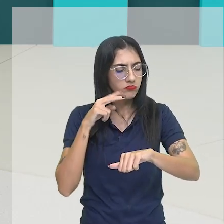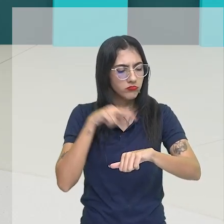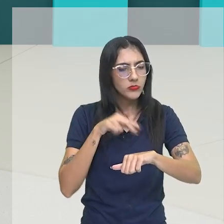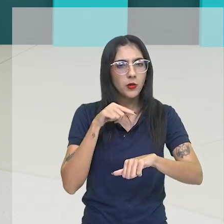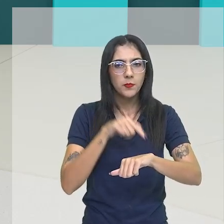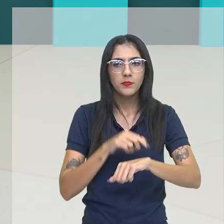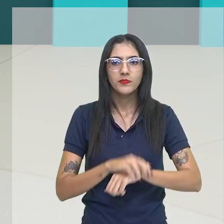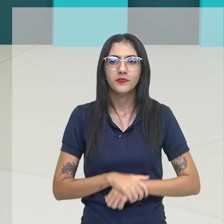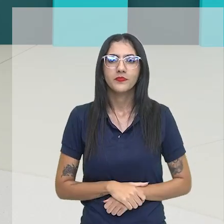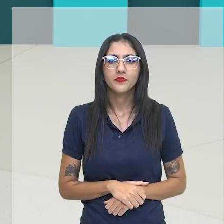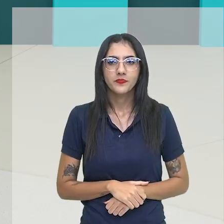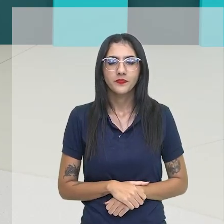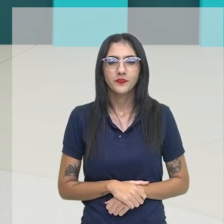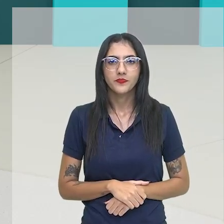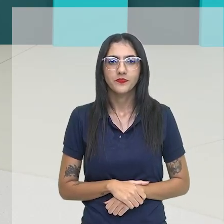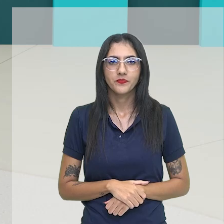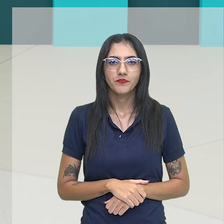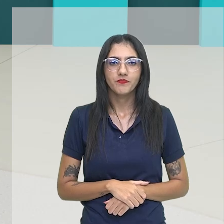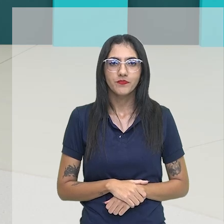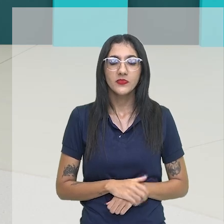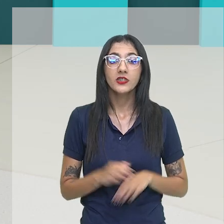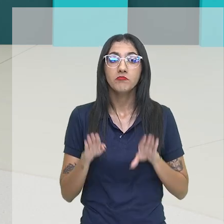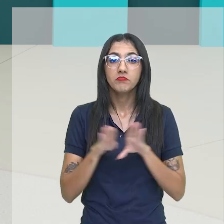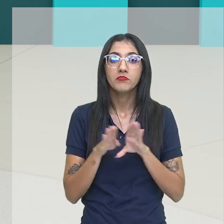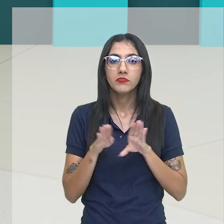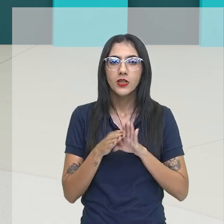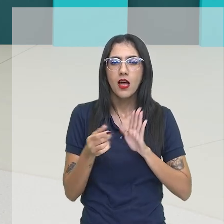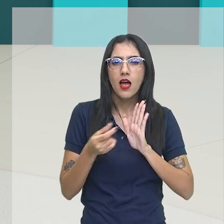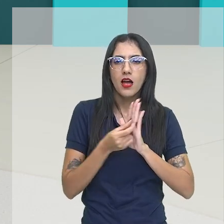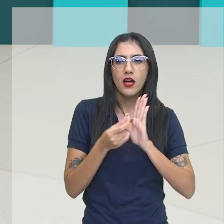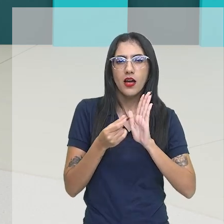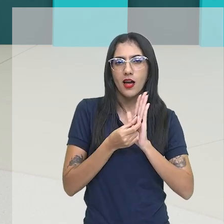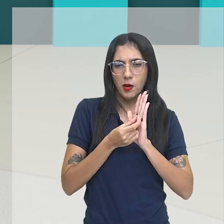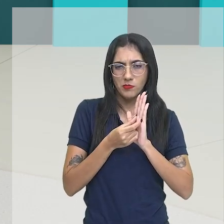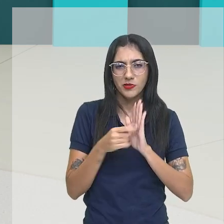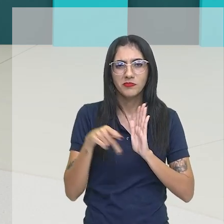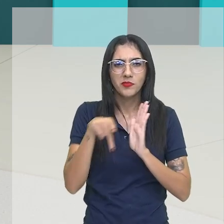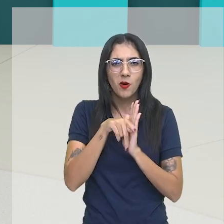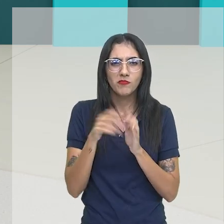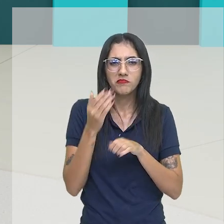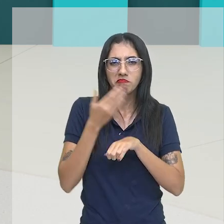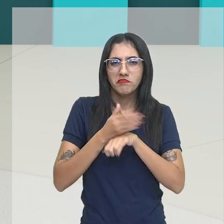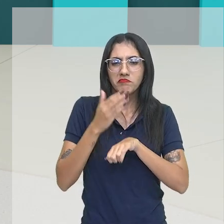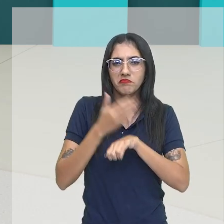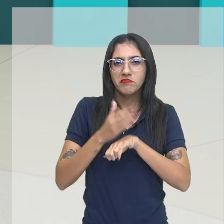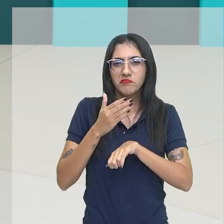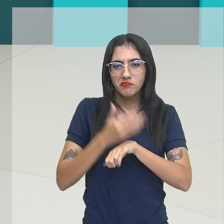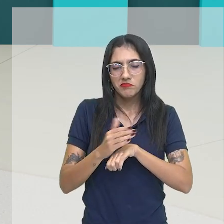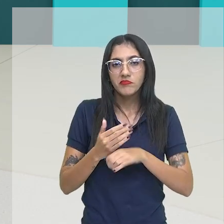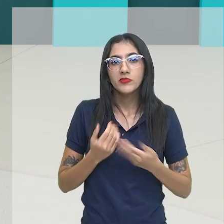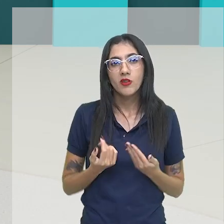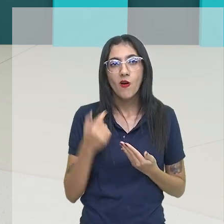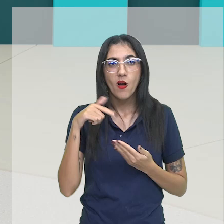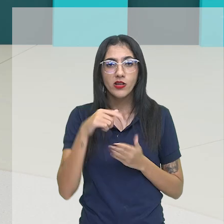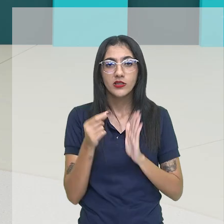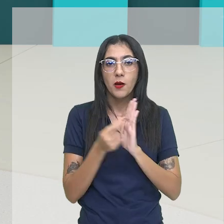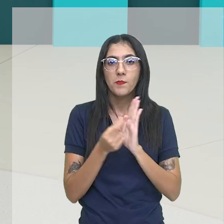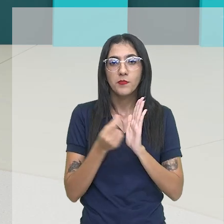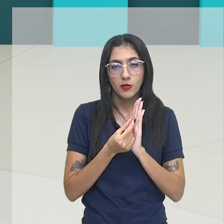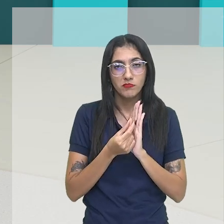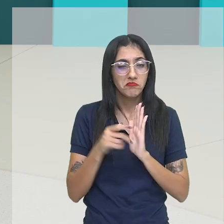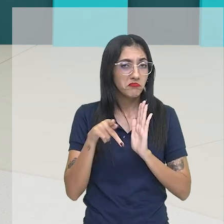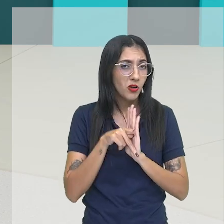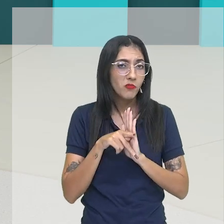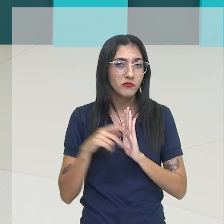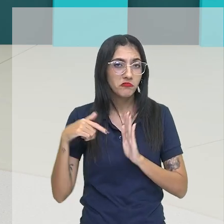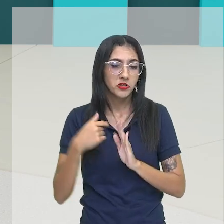Muito bem. Temos também a questão dos aplicativos fitness e de saúde, né, que são aplicativos móveis